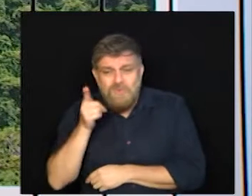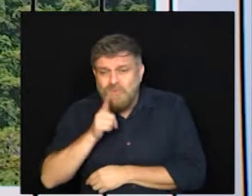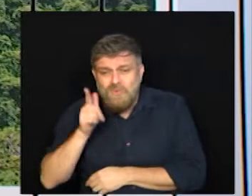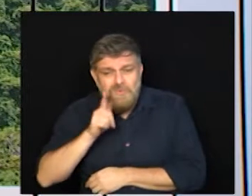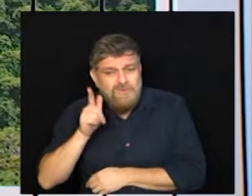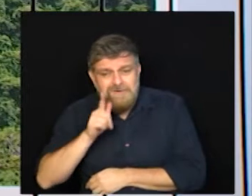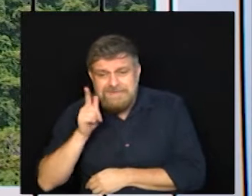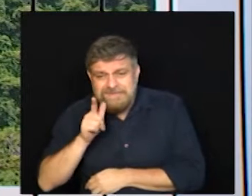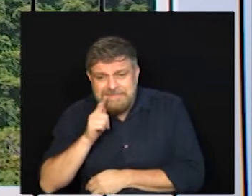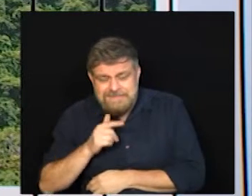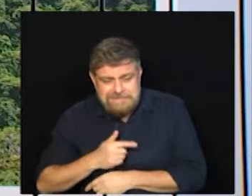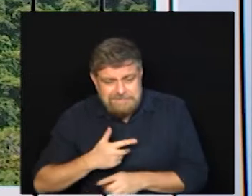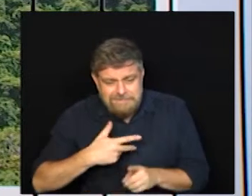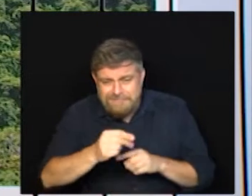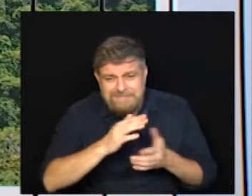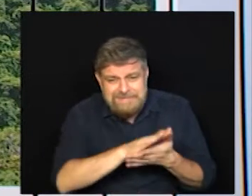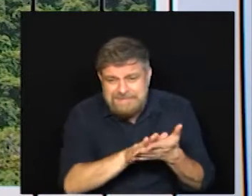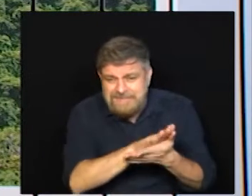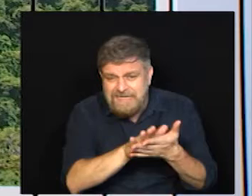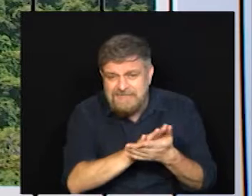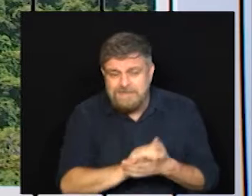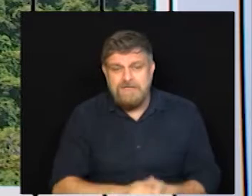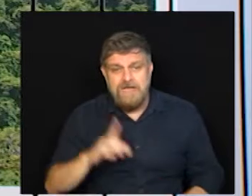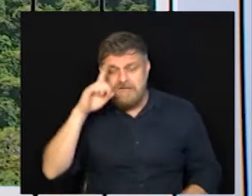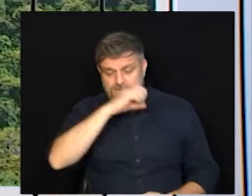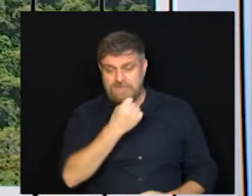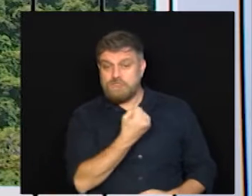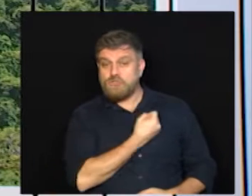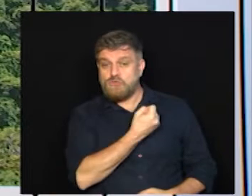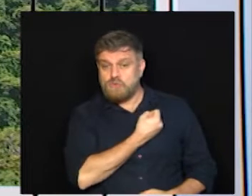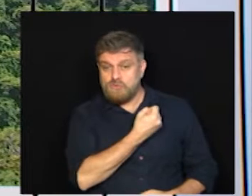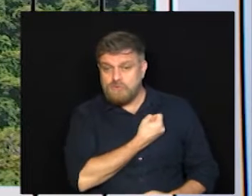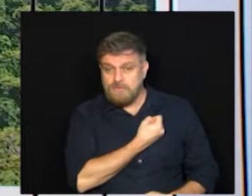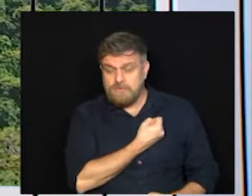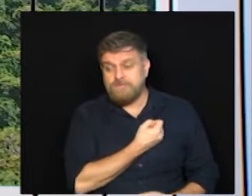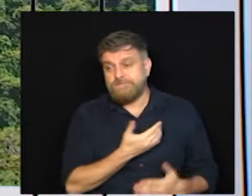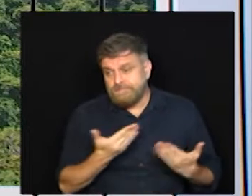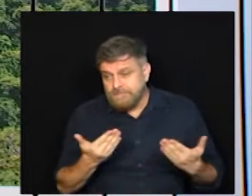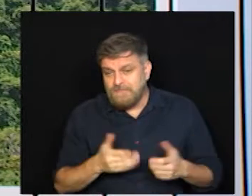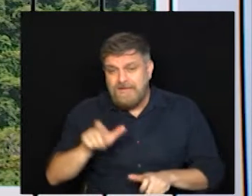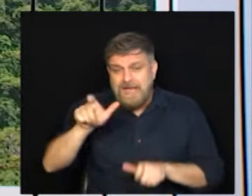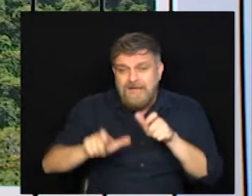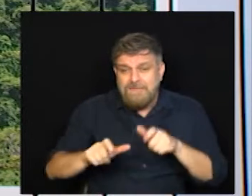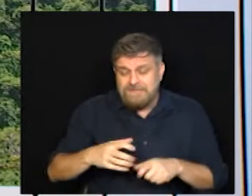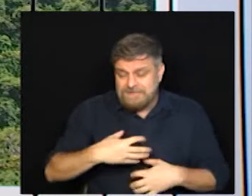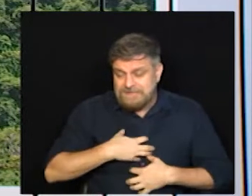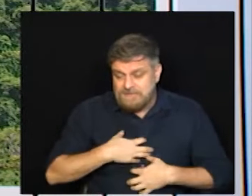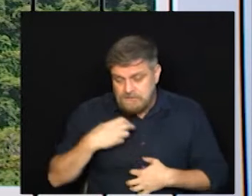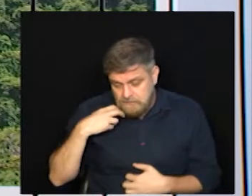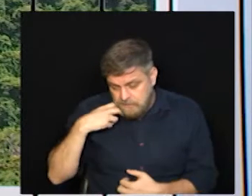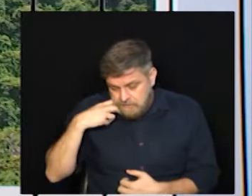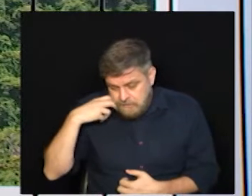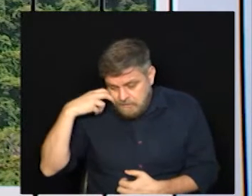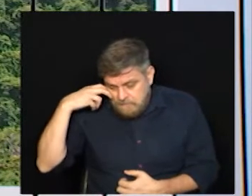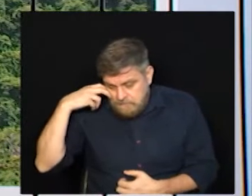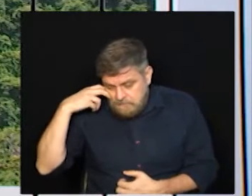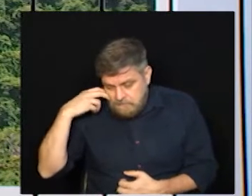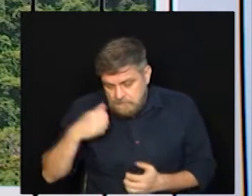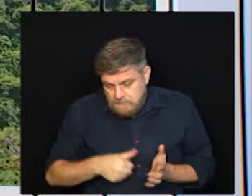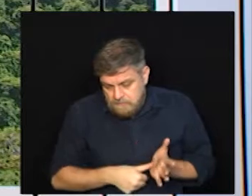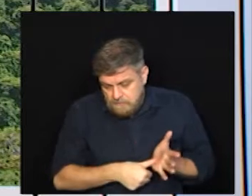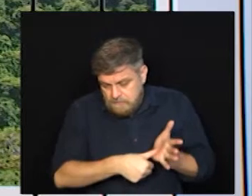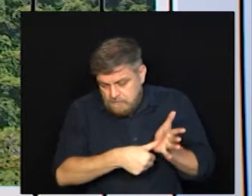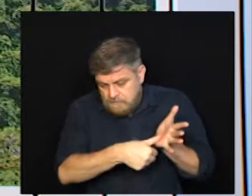das dificuldades que a gente tem com os dados é justamente por isso. As pessoas têm vergonha, né, de quando elas vão apresentar um documento